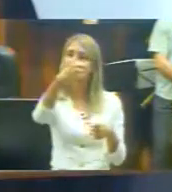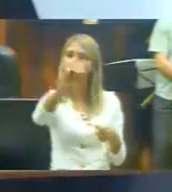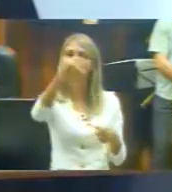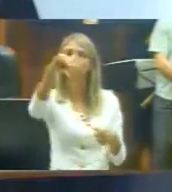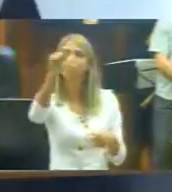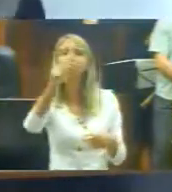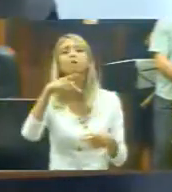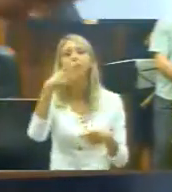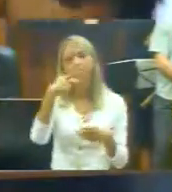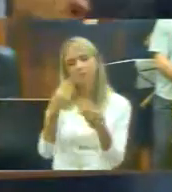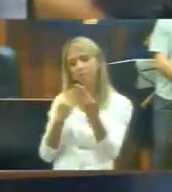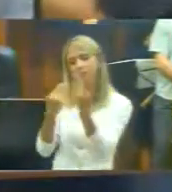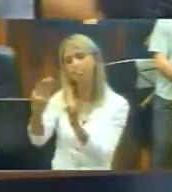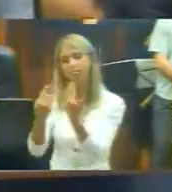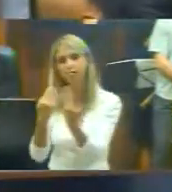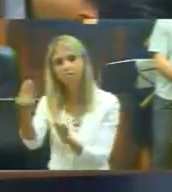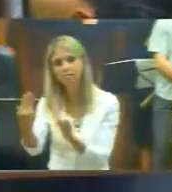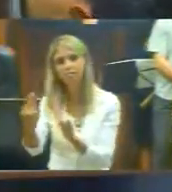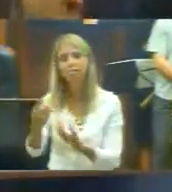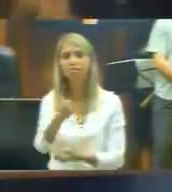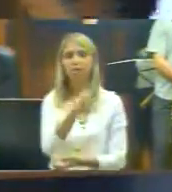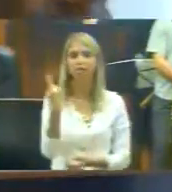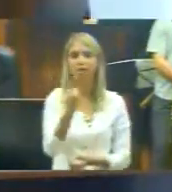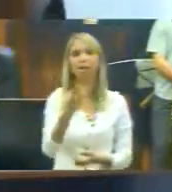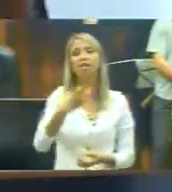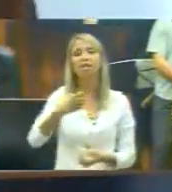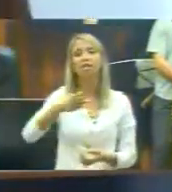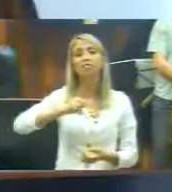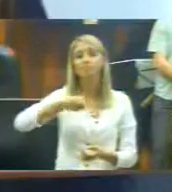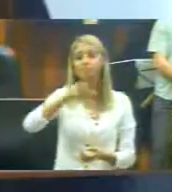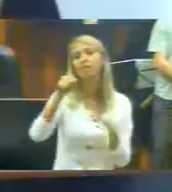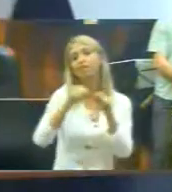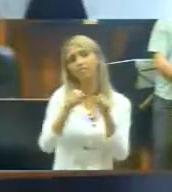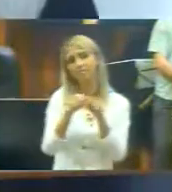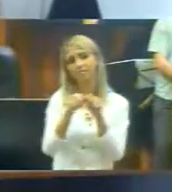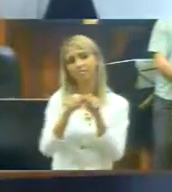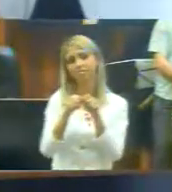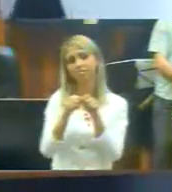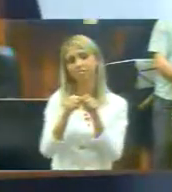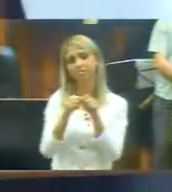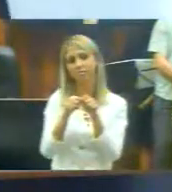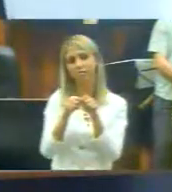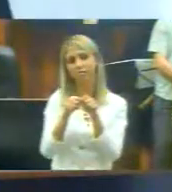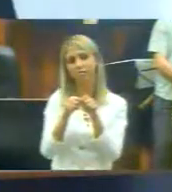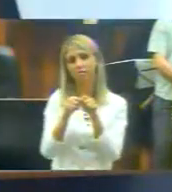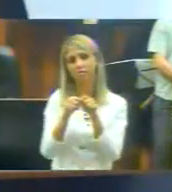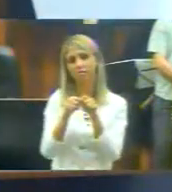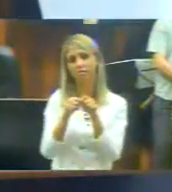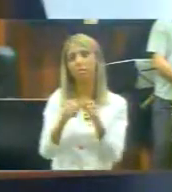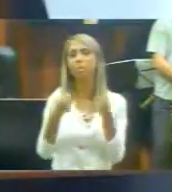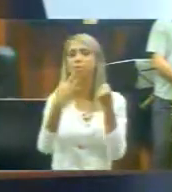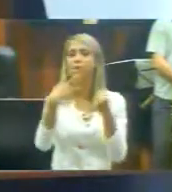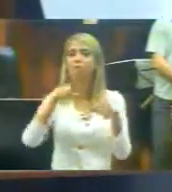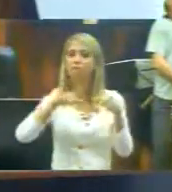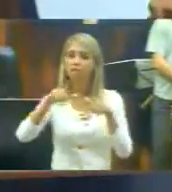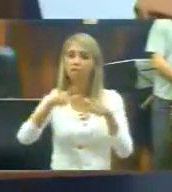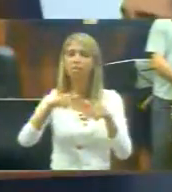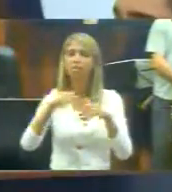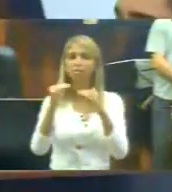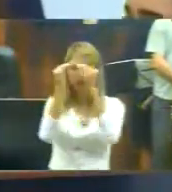vocês. Me esforçarei o máximo para honrar esse mandato e